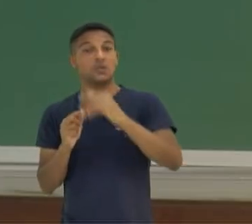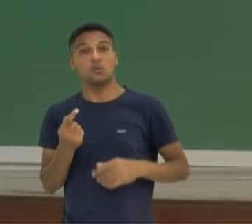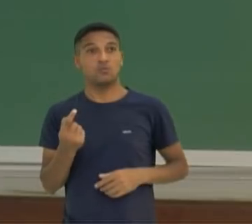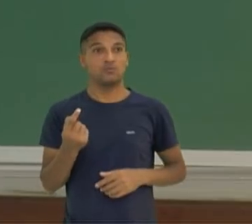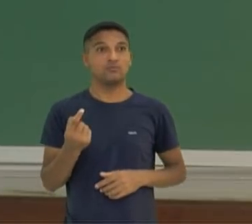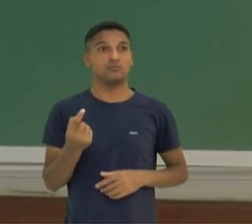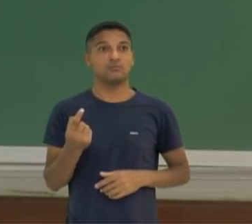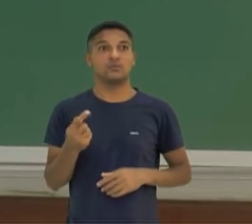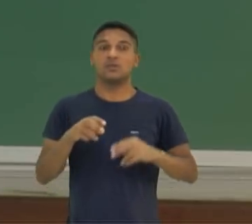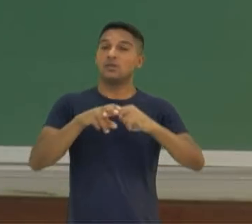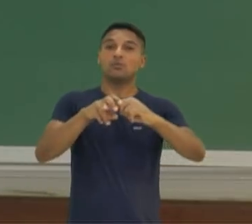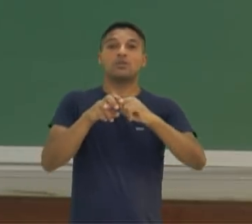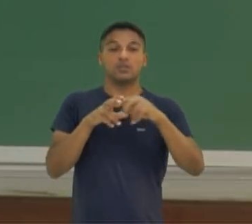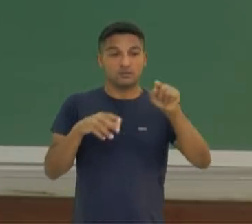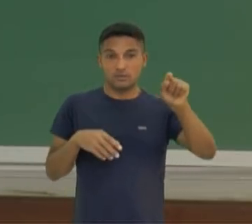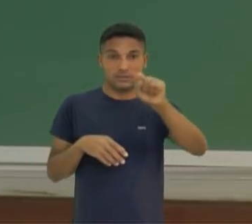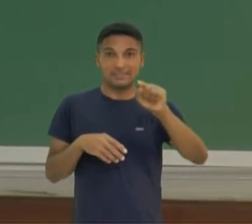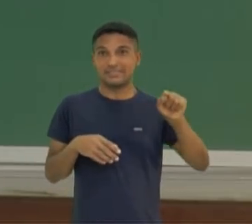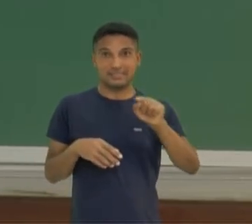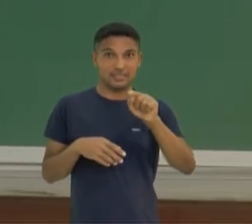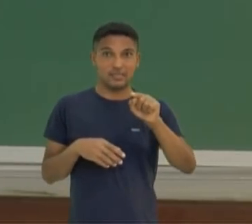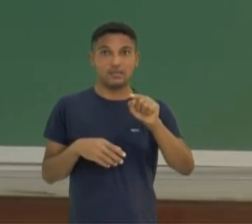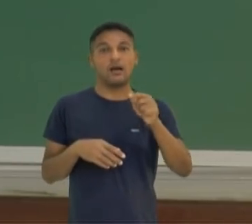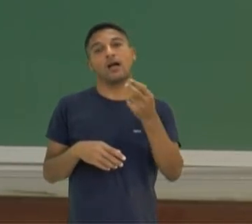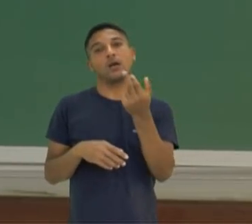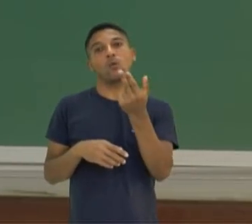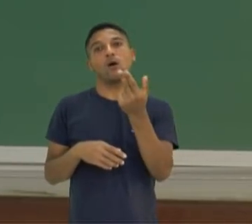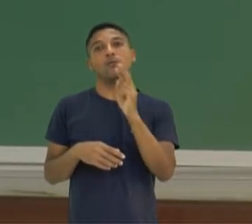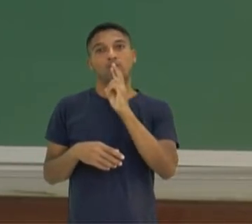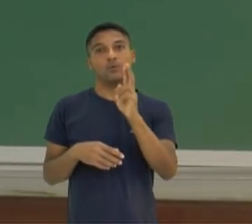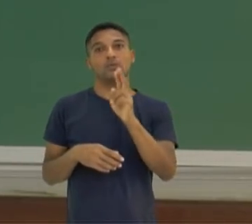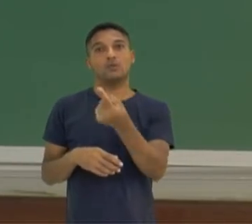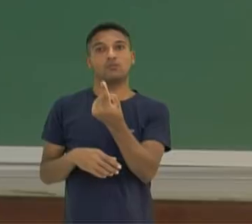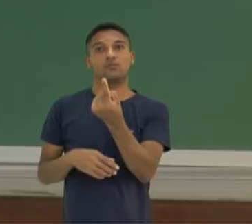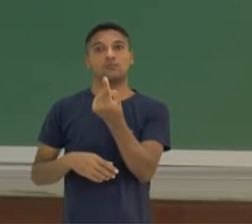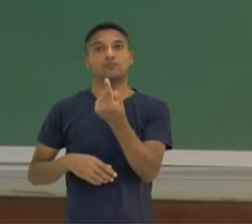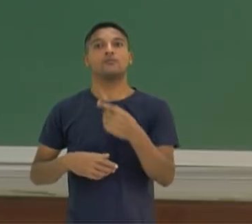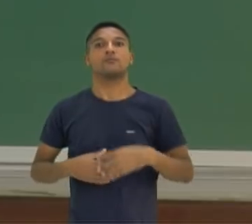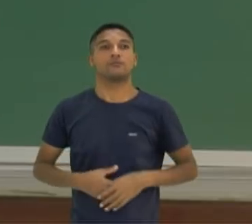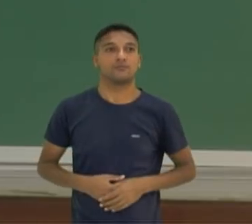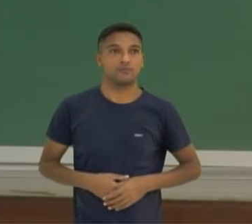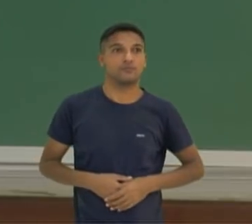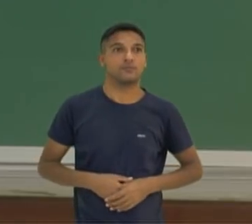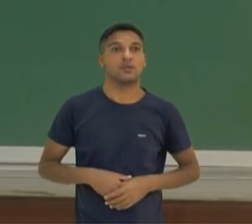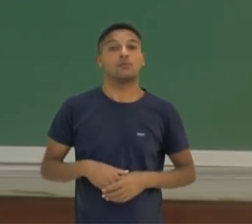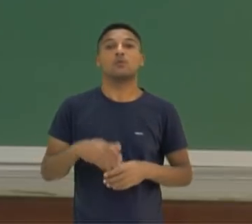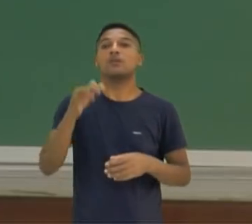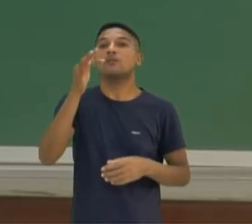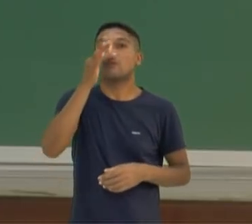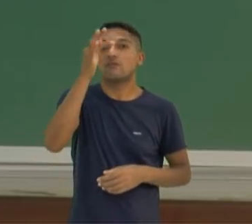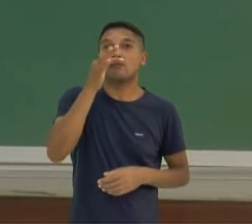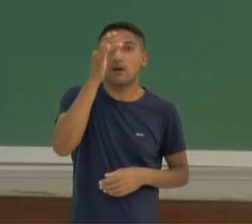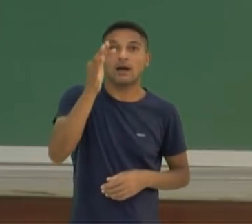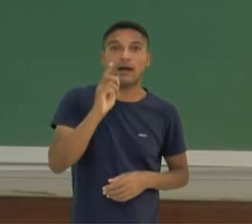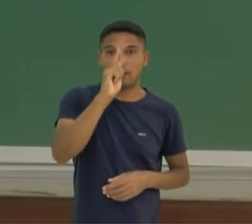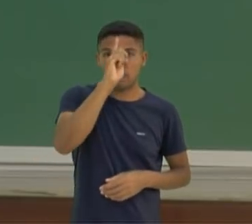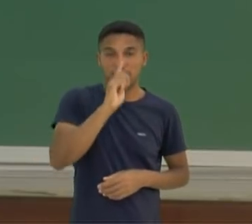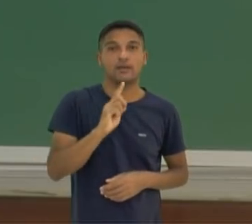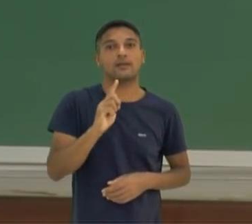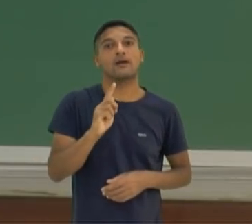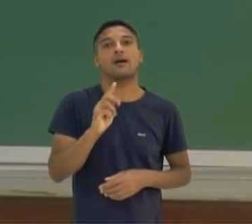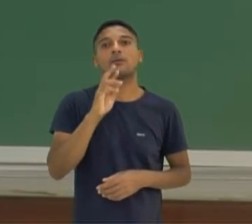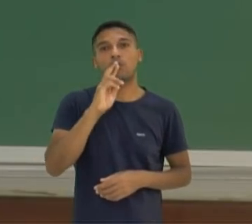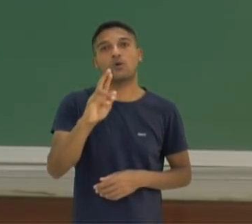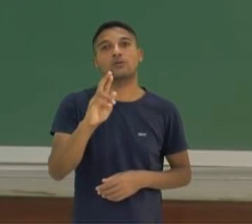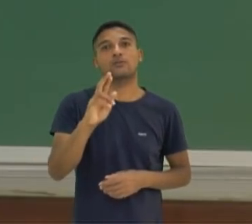que a flor amarela equivale a 1. Agora, nós conseguimos resolver para descobrirmos